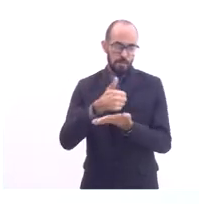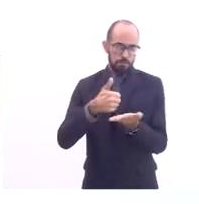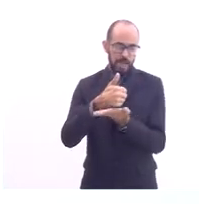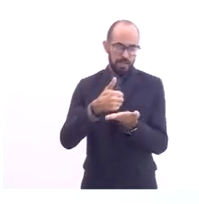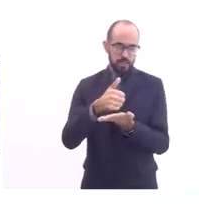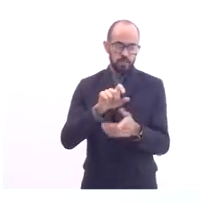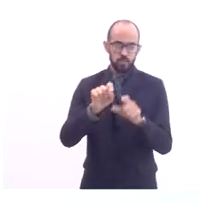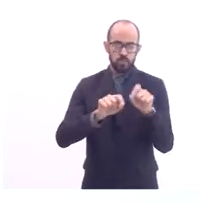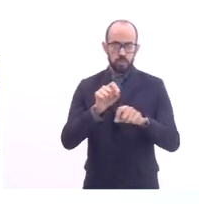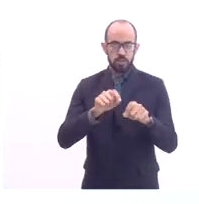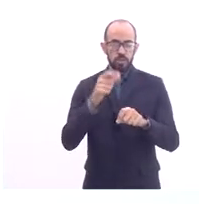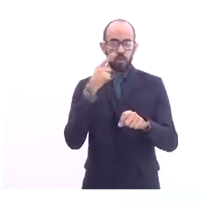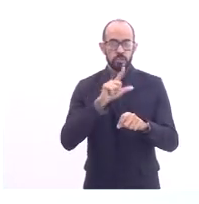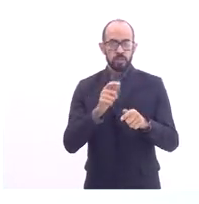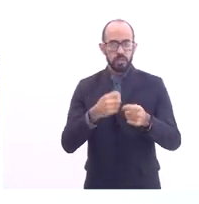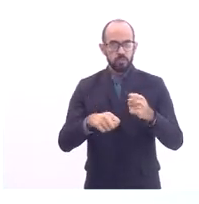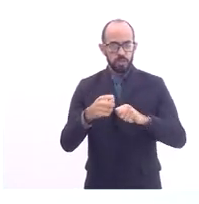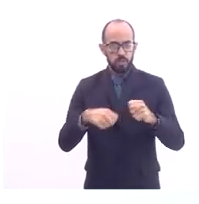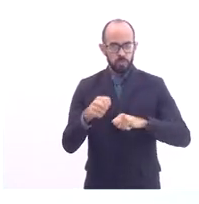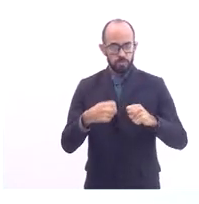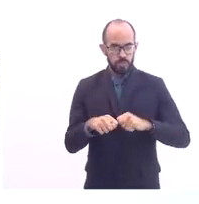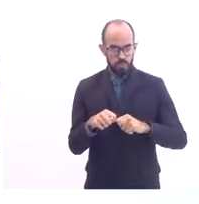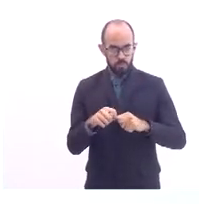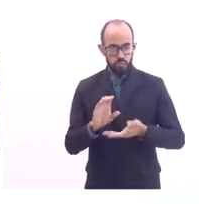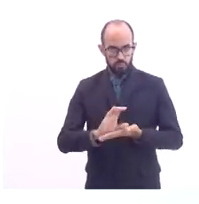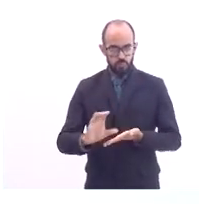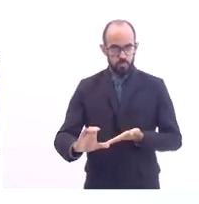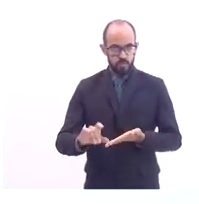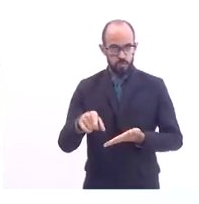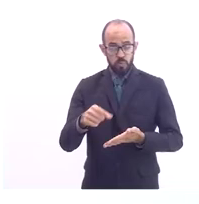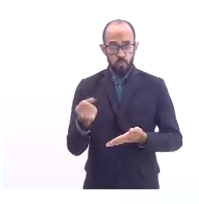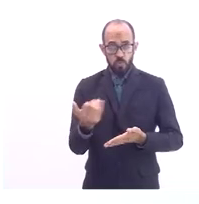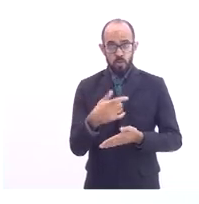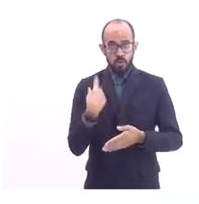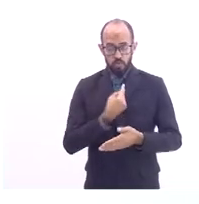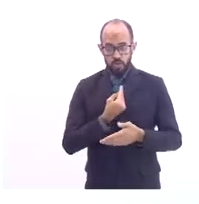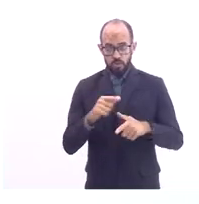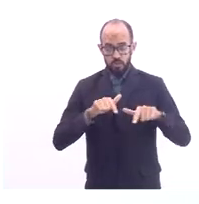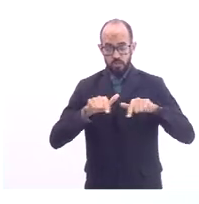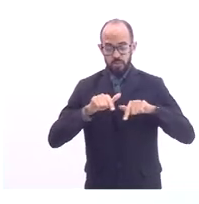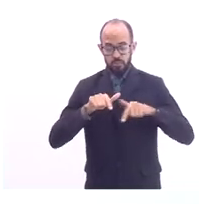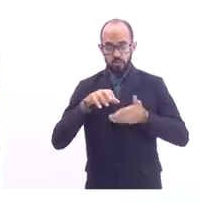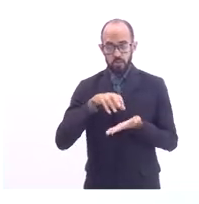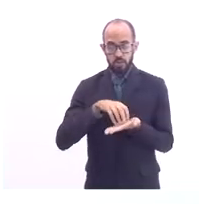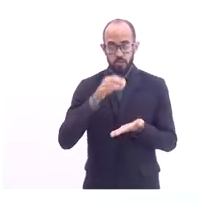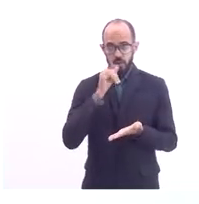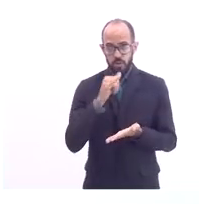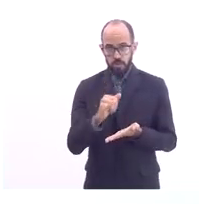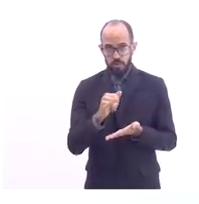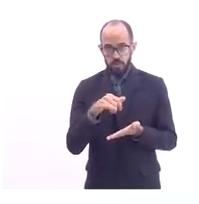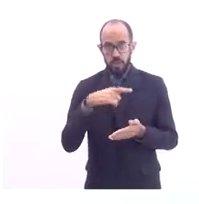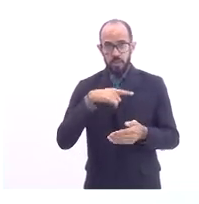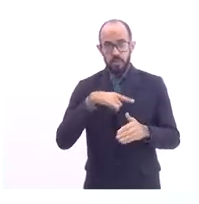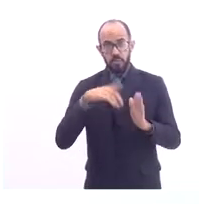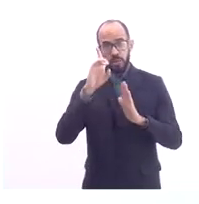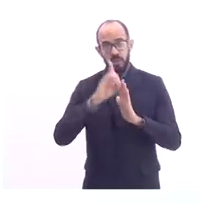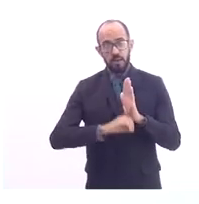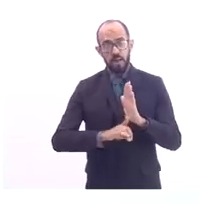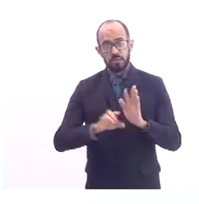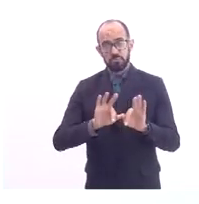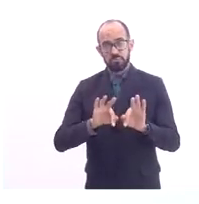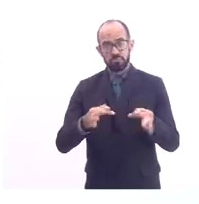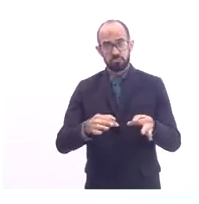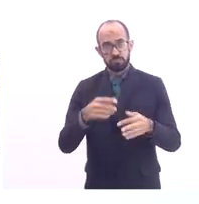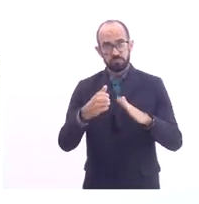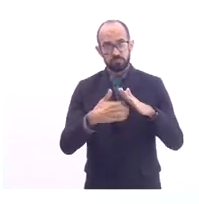garante a economicidade daqueles investimentos. Quando se trabalha no setor elétrico, você tem um mero ato declaratório da empresa,